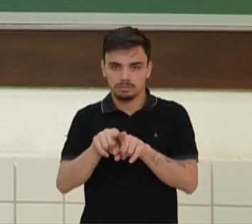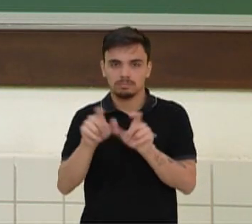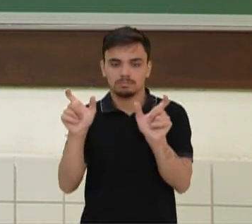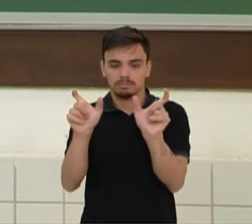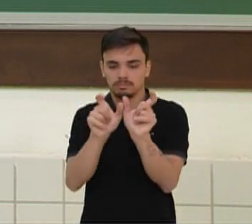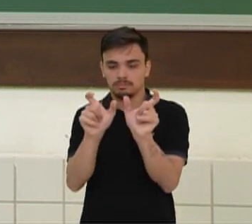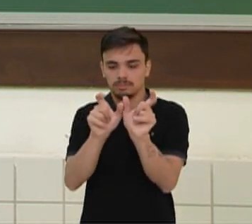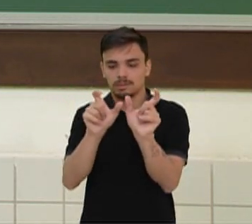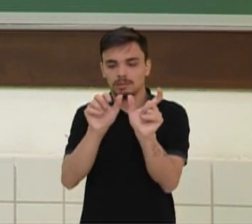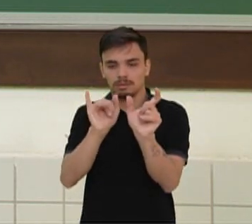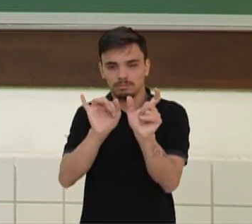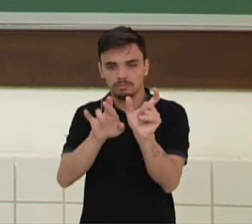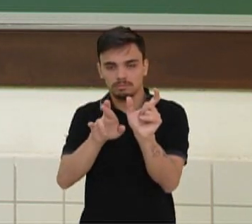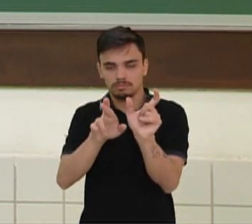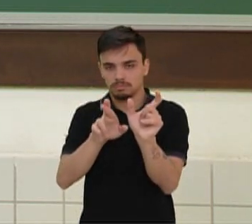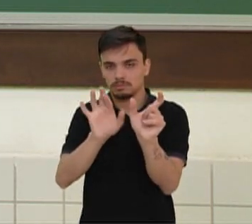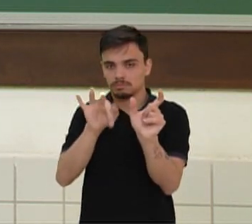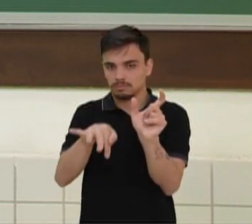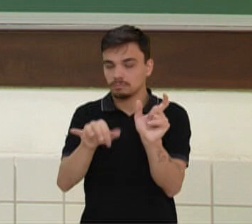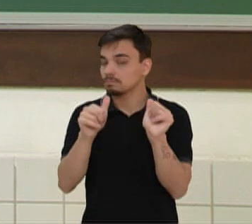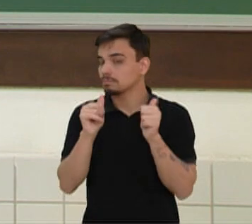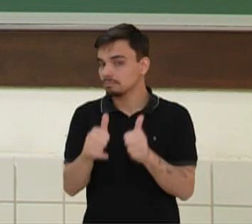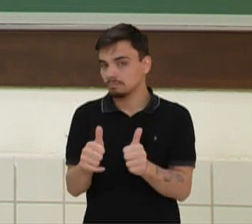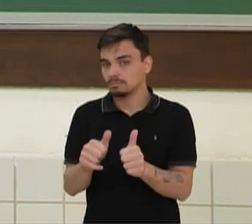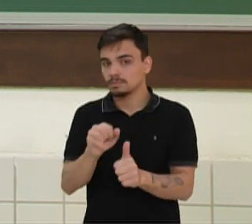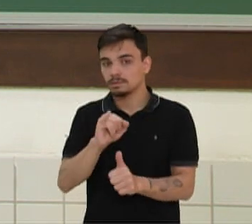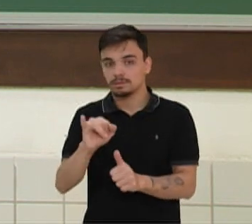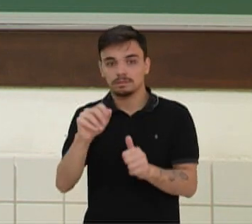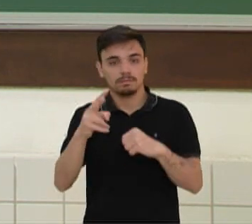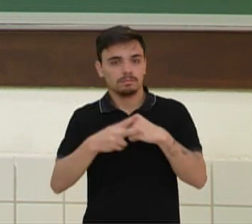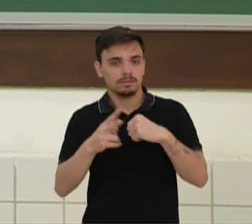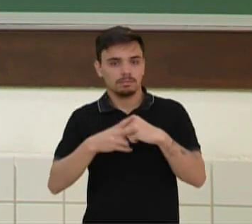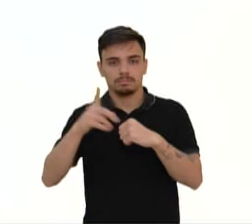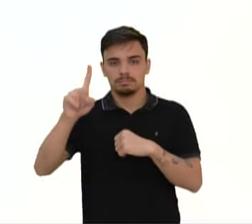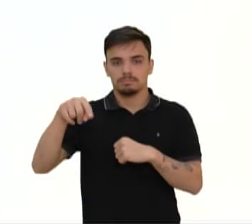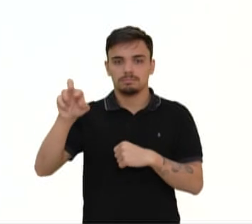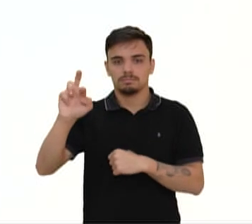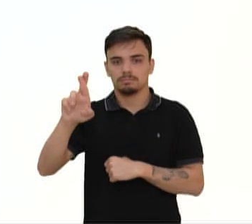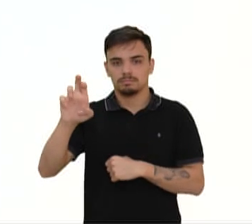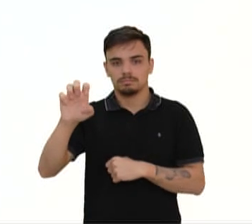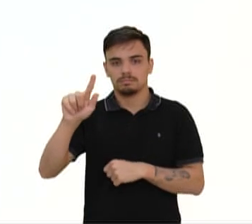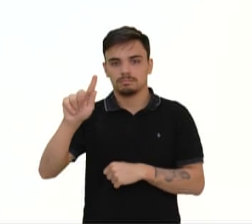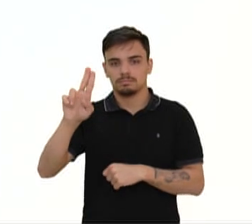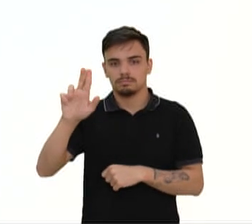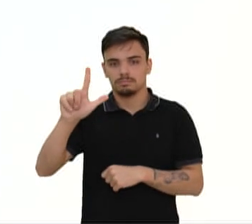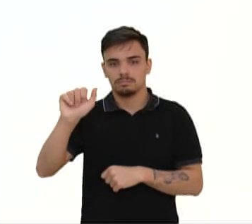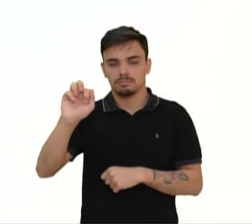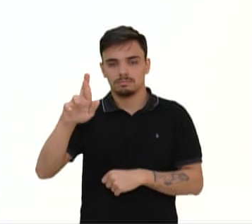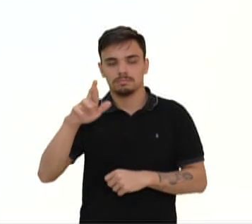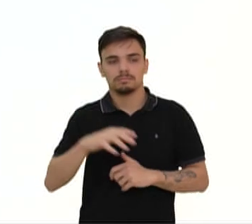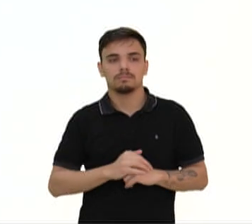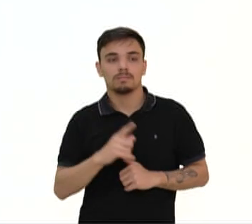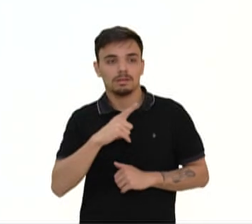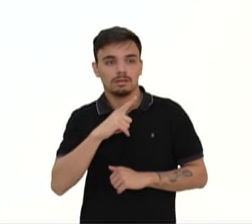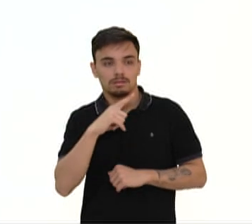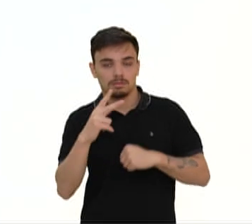terminações, tá ok? Isso se o verbo for regular. Vejamos aqui, eu tenho o